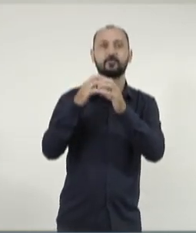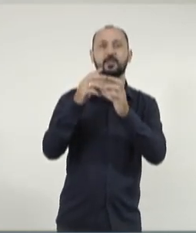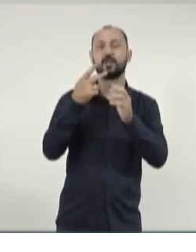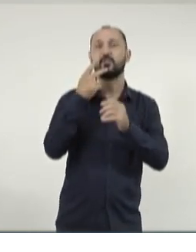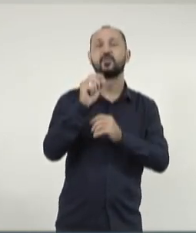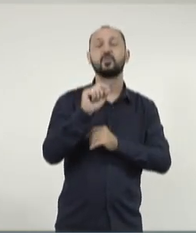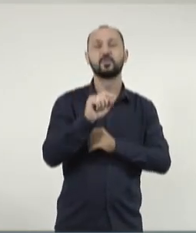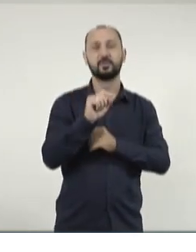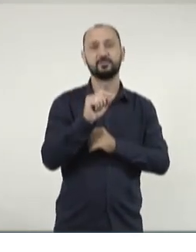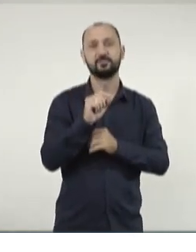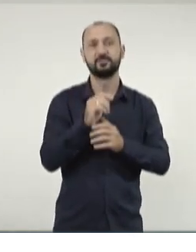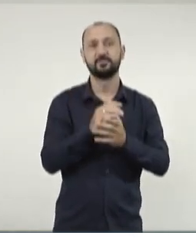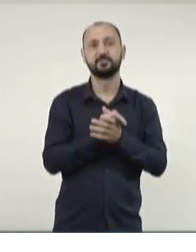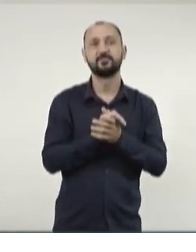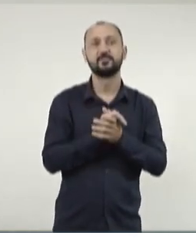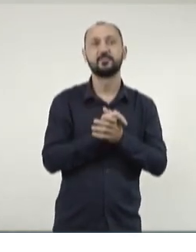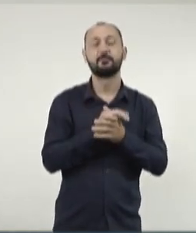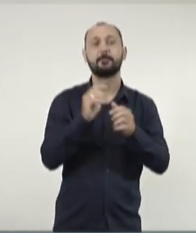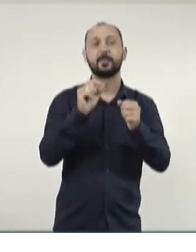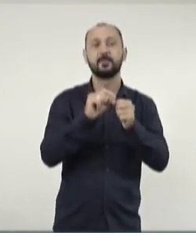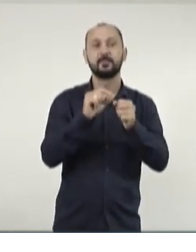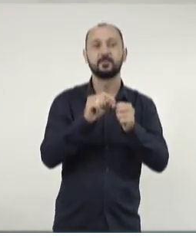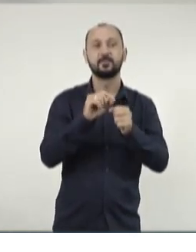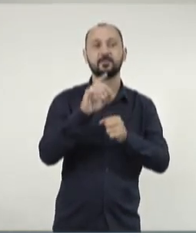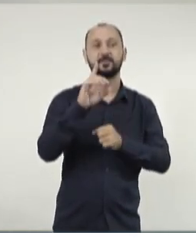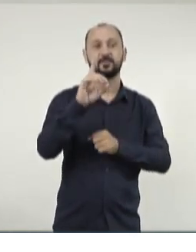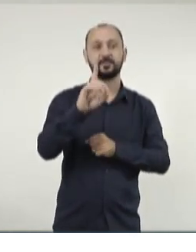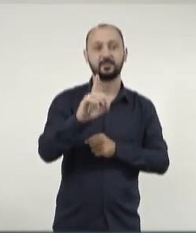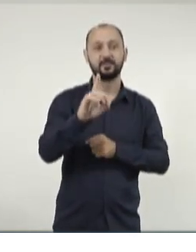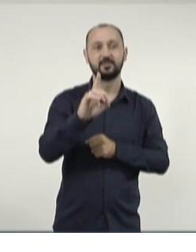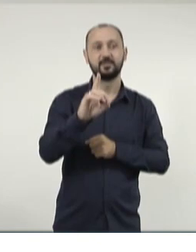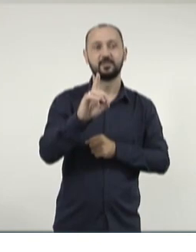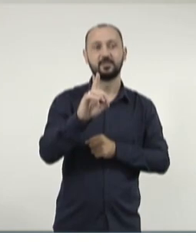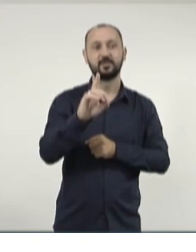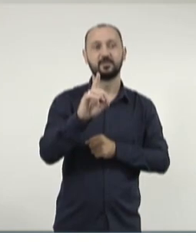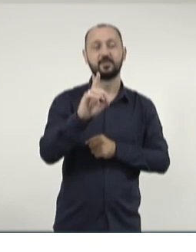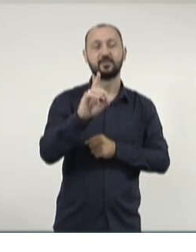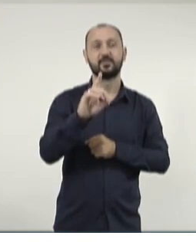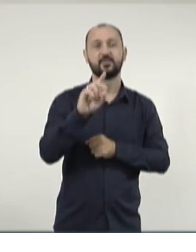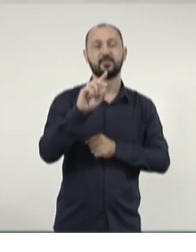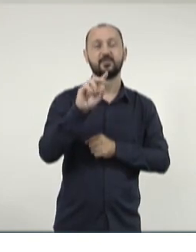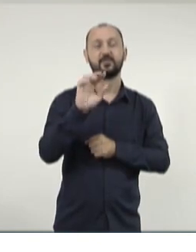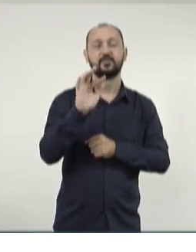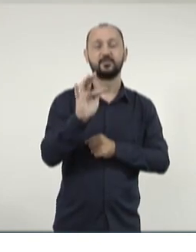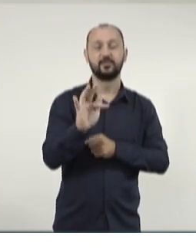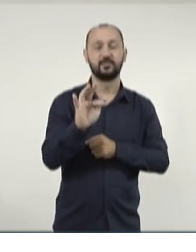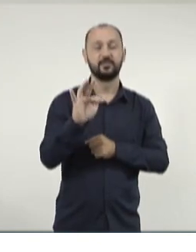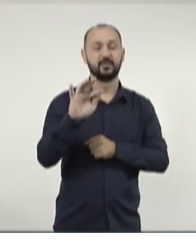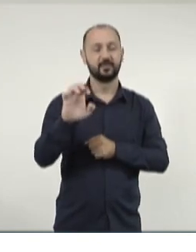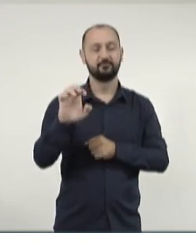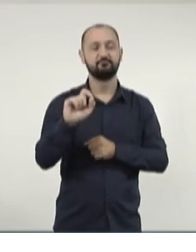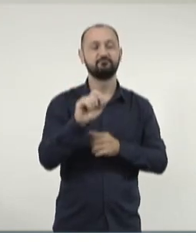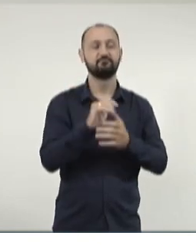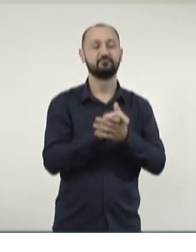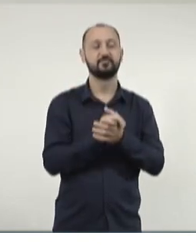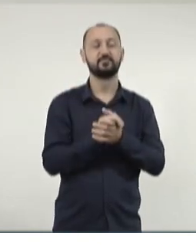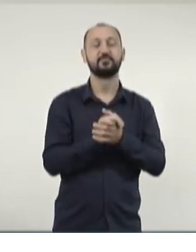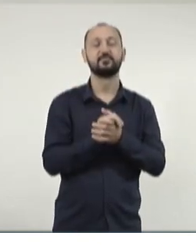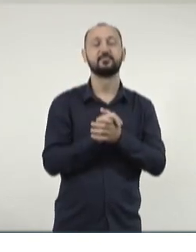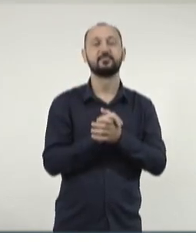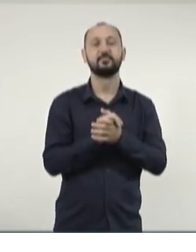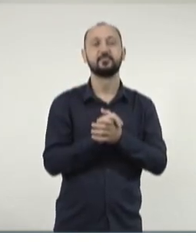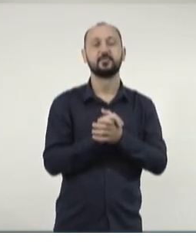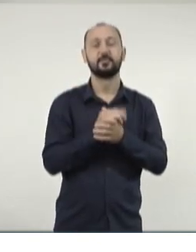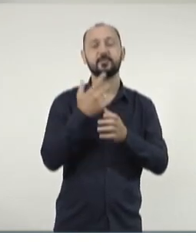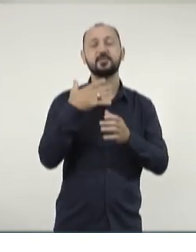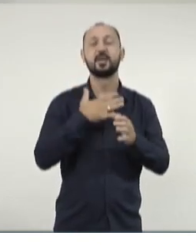falou assim: vamos fazer uma DVE no seu pai para a gente acalmar a sua família. Ela falou